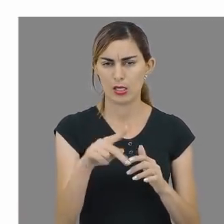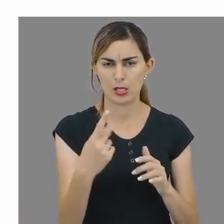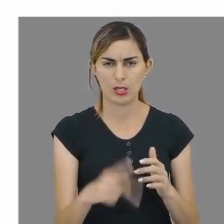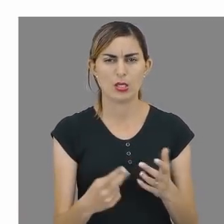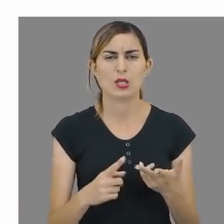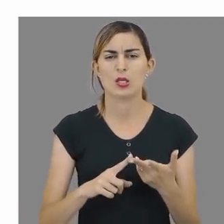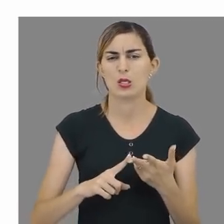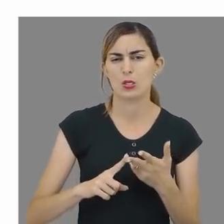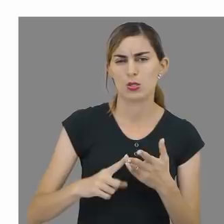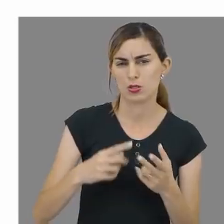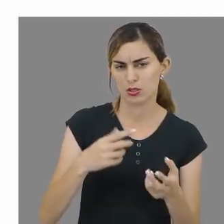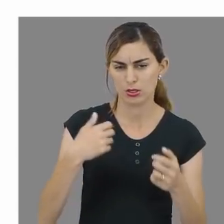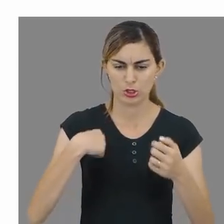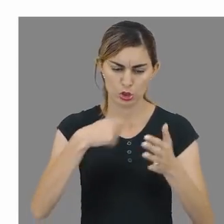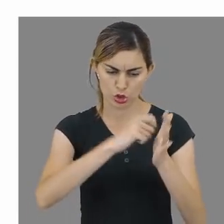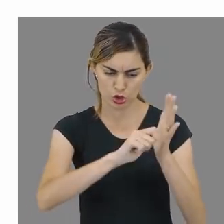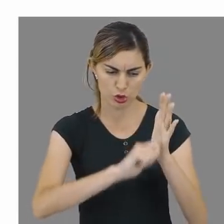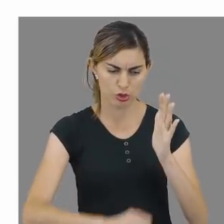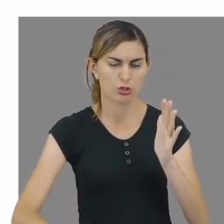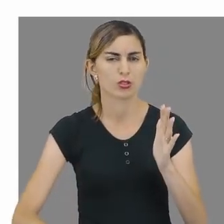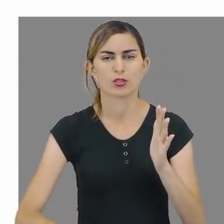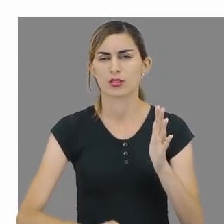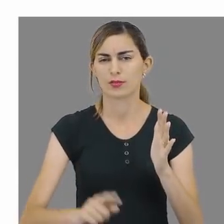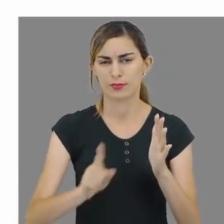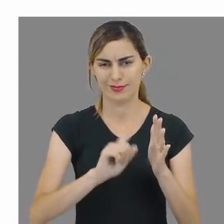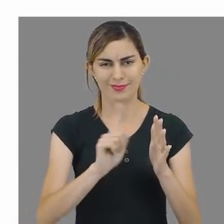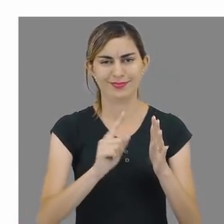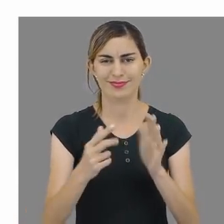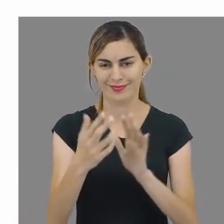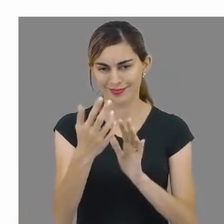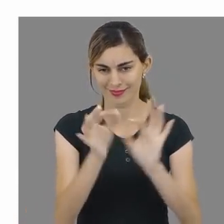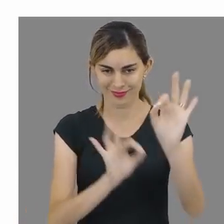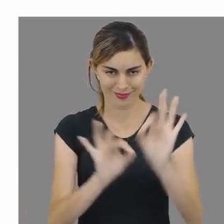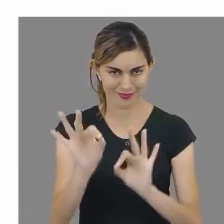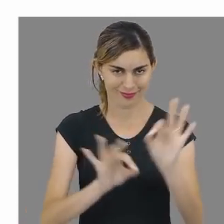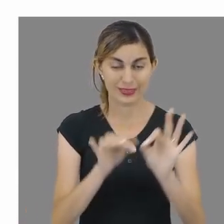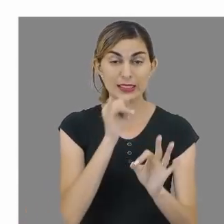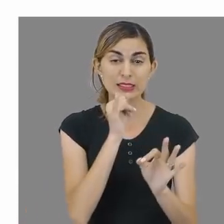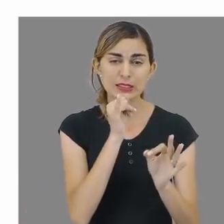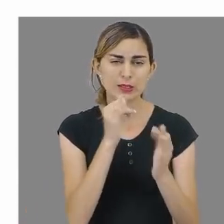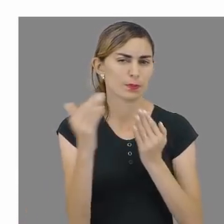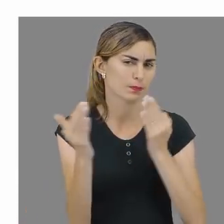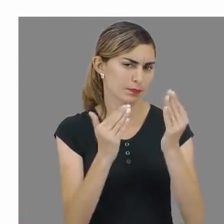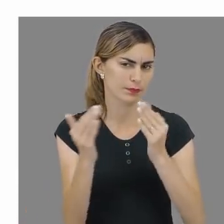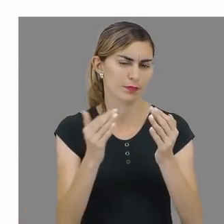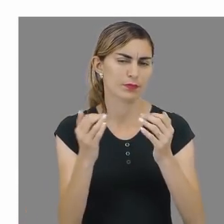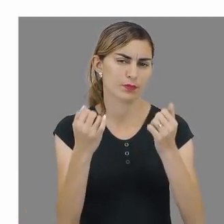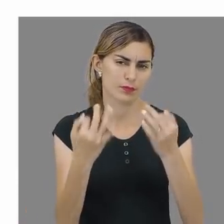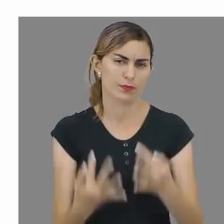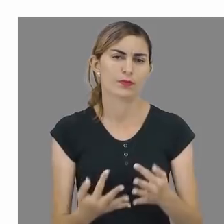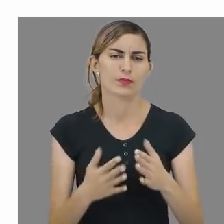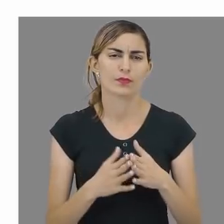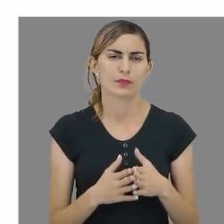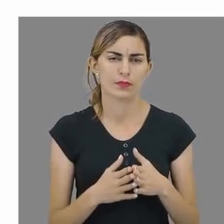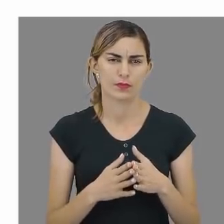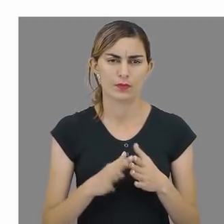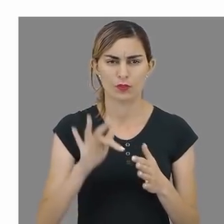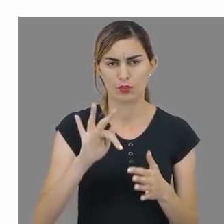são rígidos, não são escritos em pedra. Agora vamos ver um exemplo de fluxograma na íntegra.